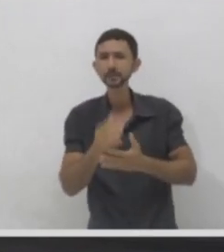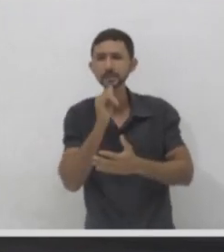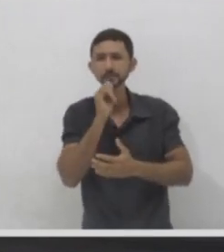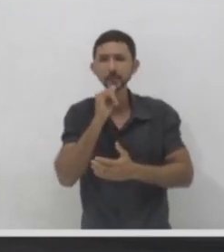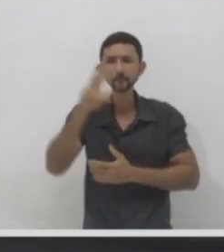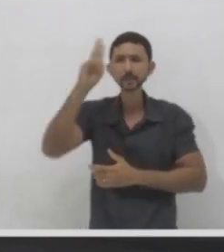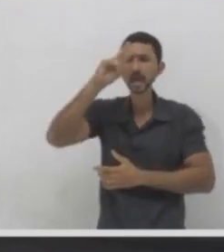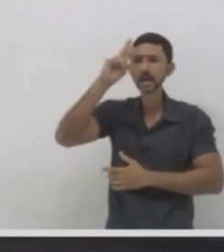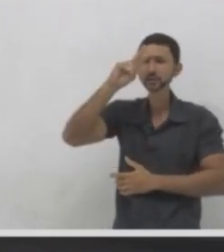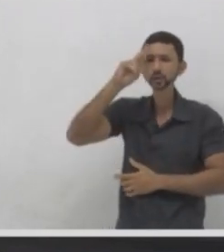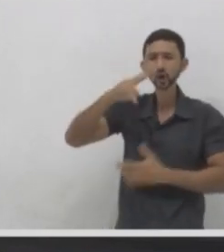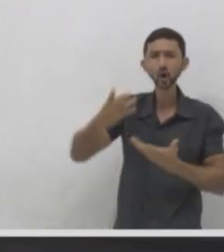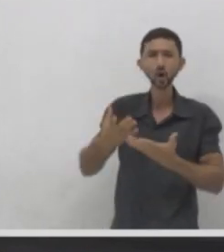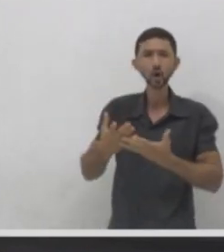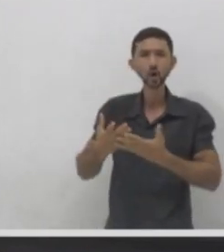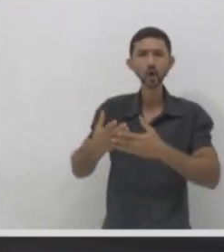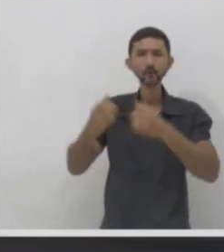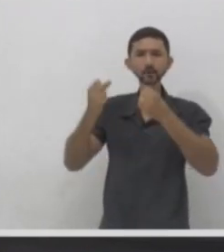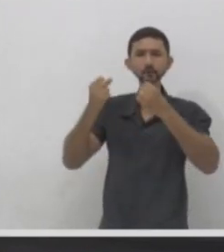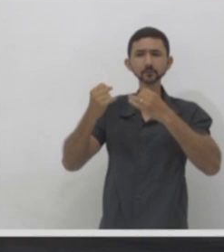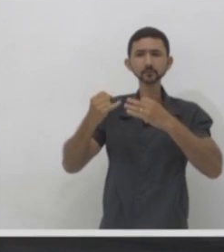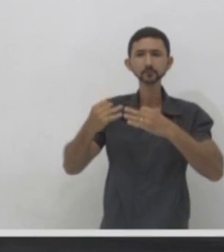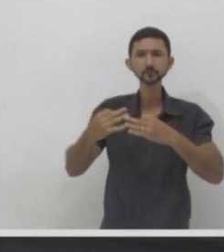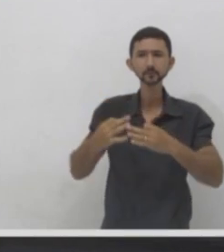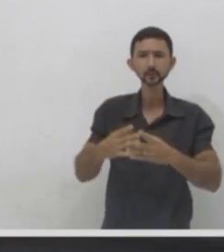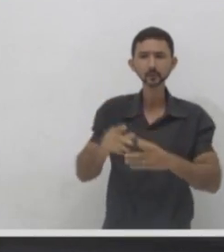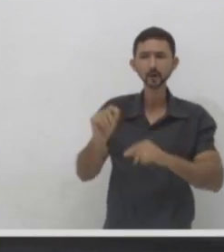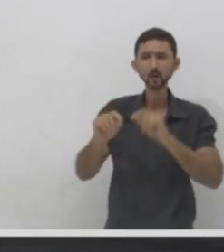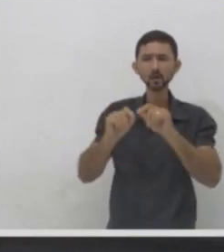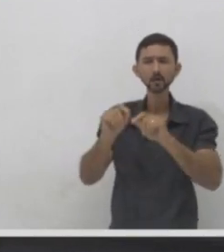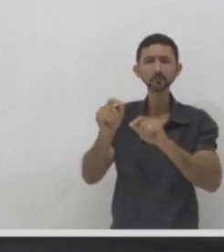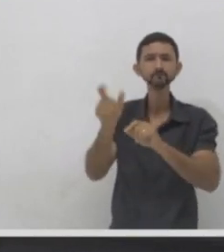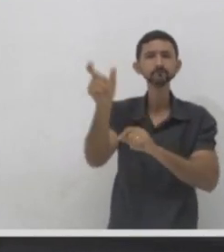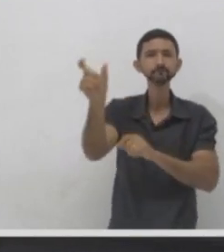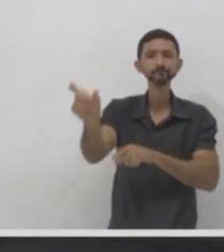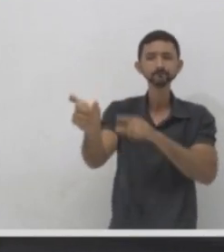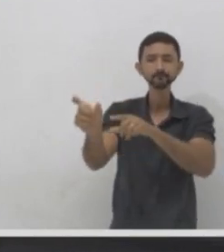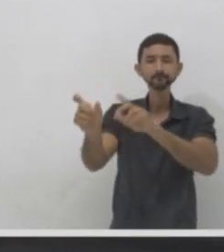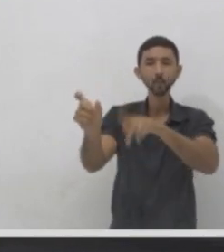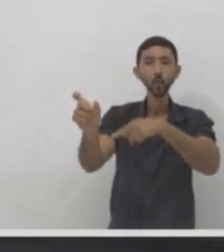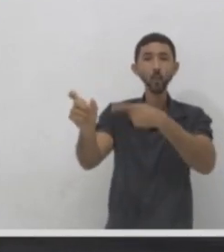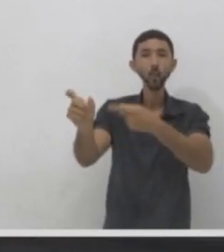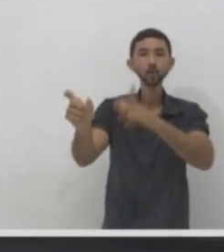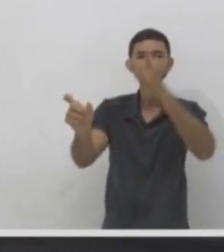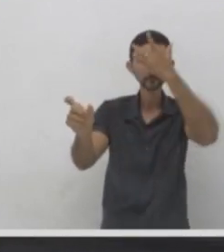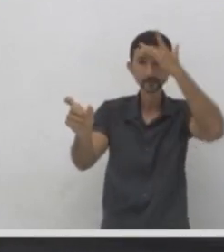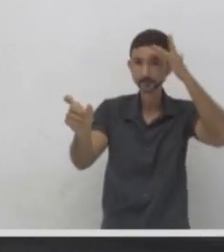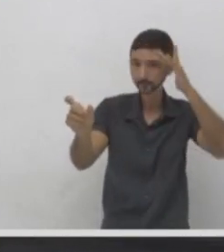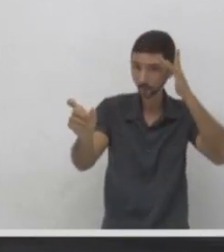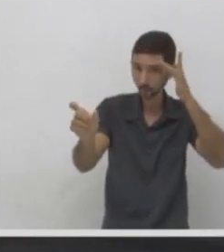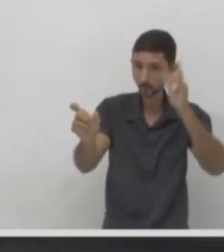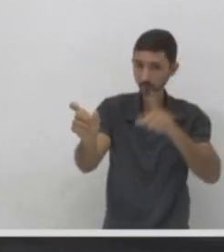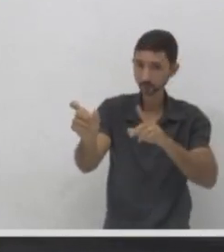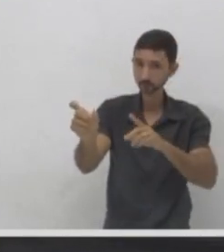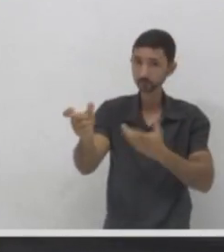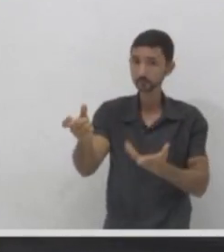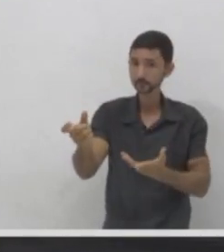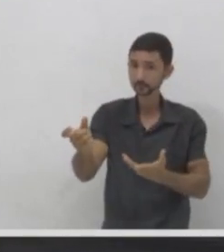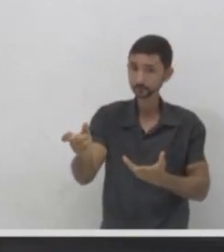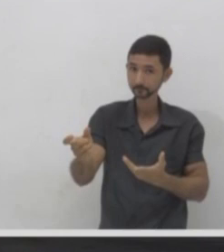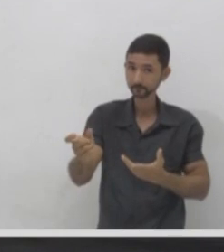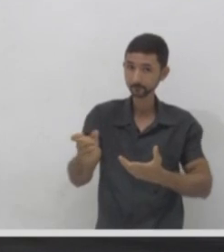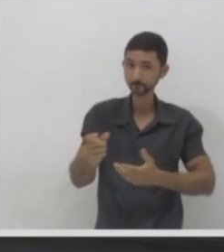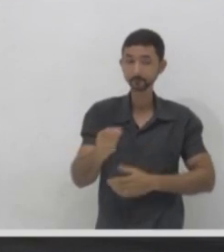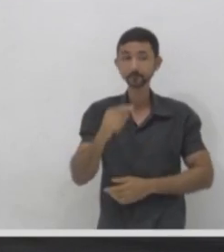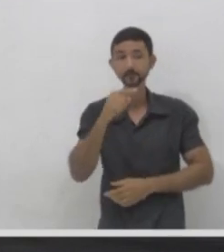vai falar sobre alguém, ou seja, sobre uma outra pessoa, tá certo? Então, você vai precisar utilizar a palavra